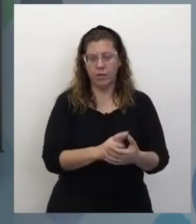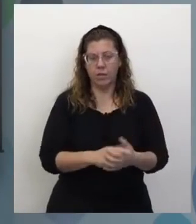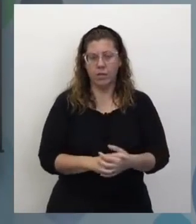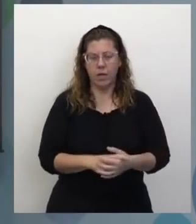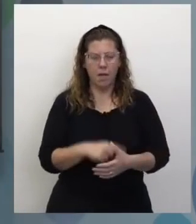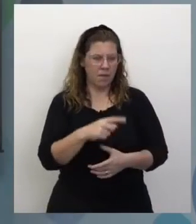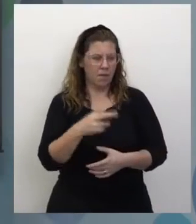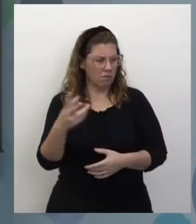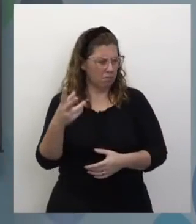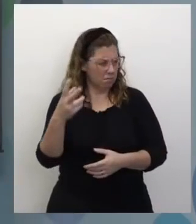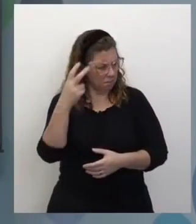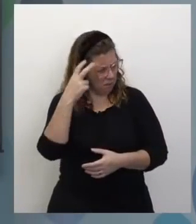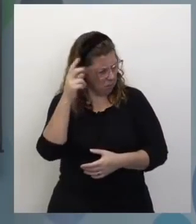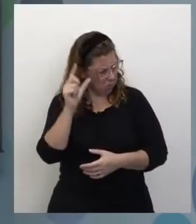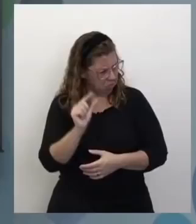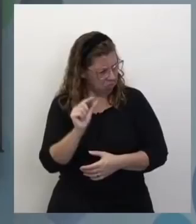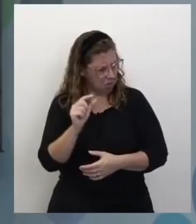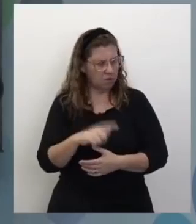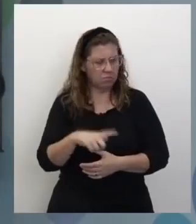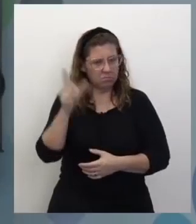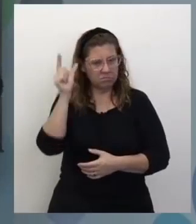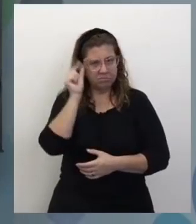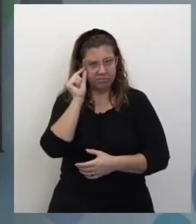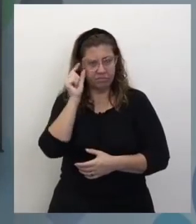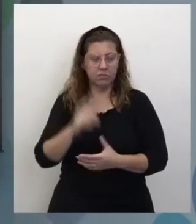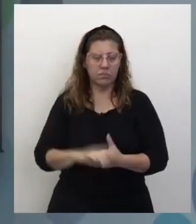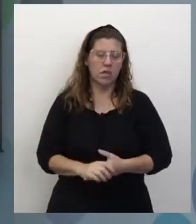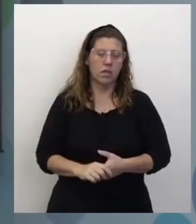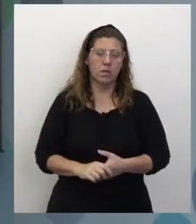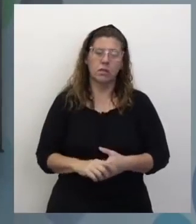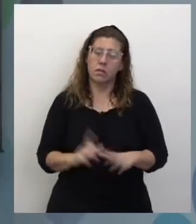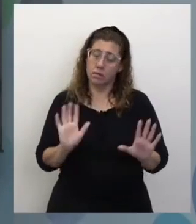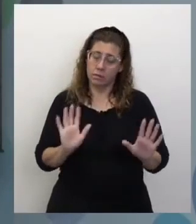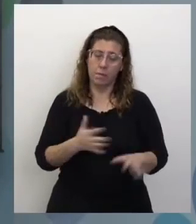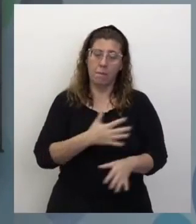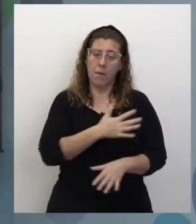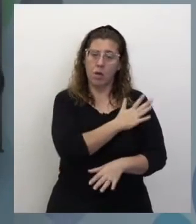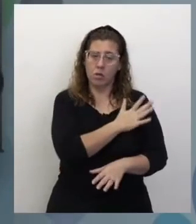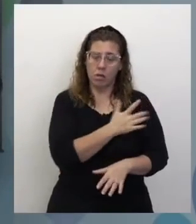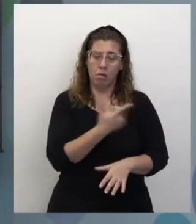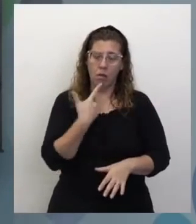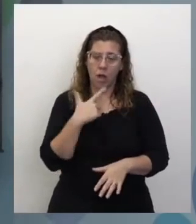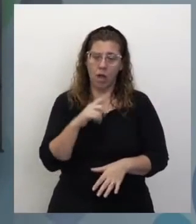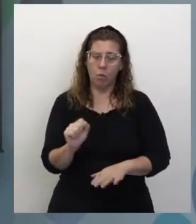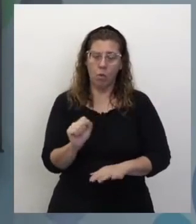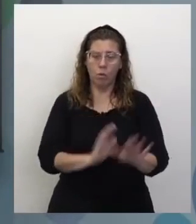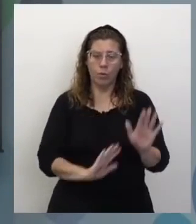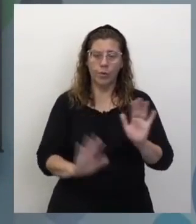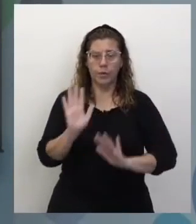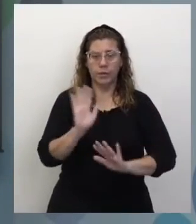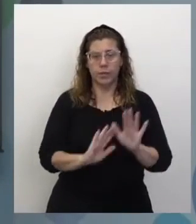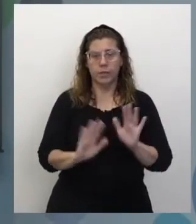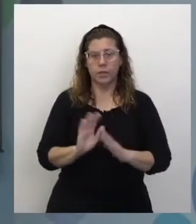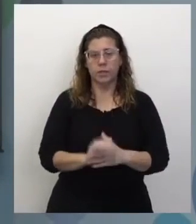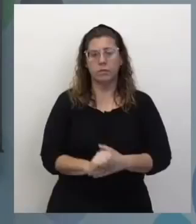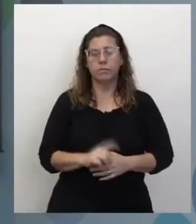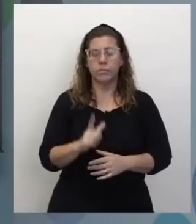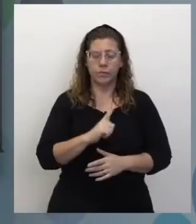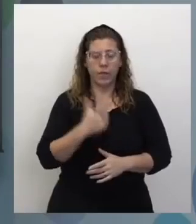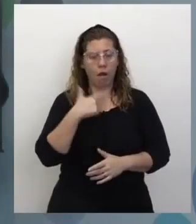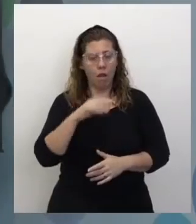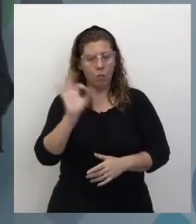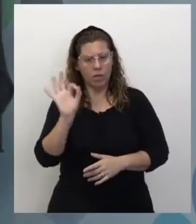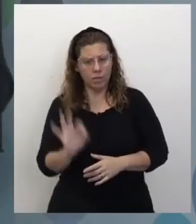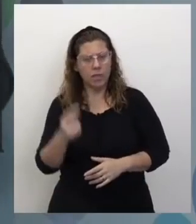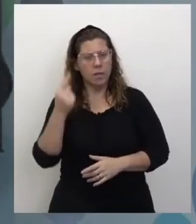menos inteligente, digamos. Então há até um preconceito linguístico aí que a gente tem que tomar cuidado. Então, tem que estar com a linguagem precisa. Você tem que